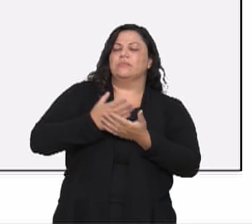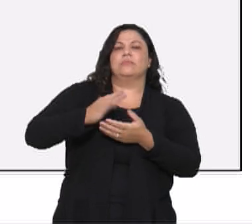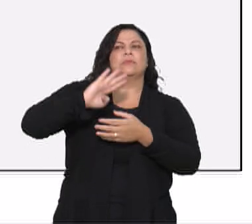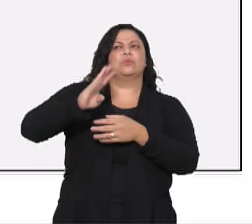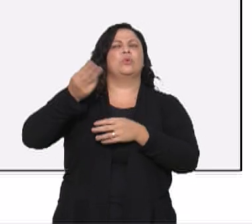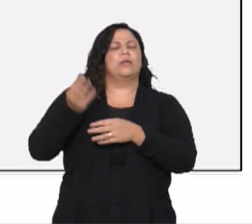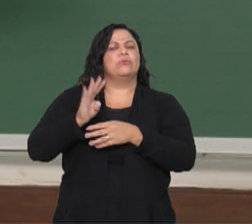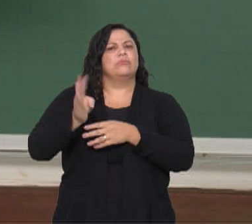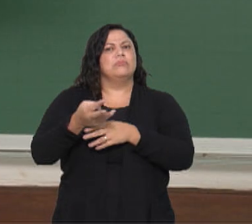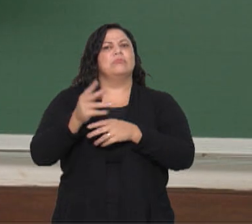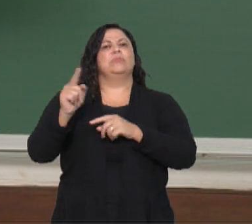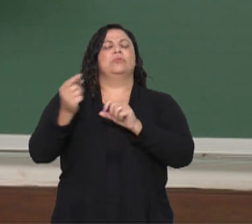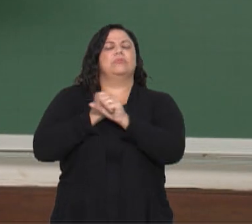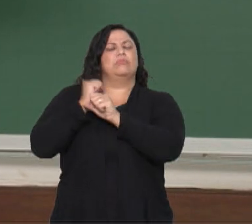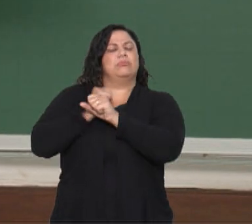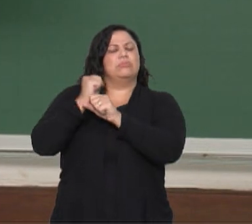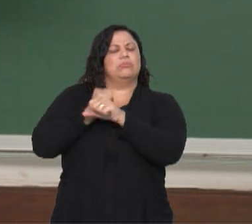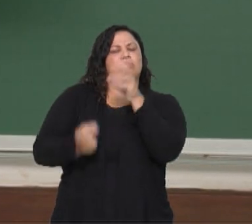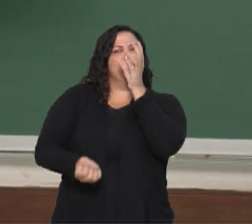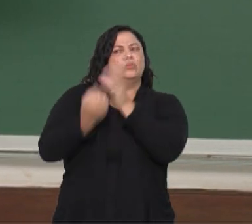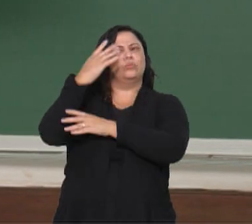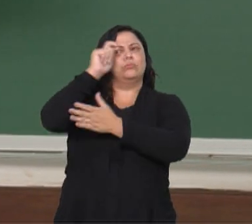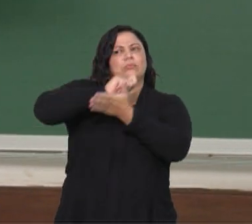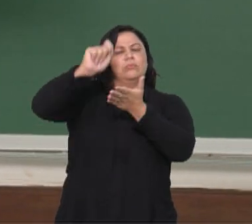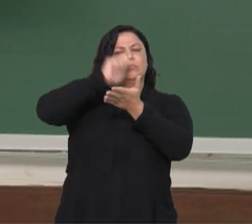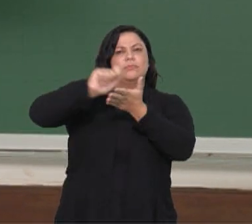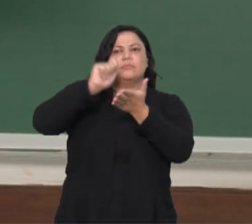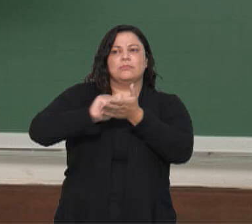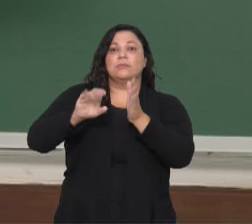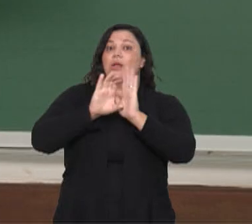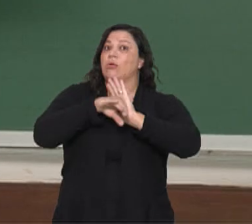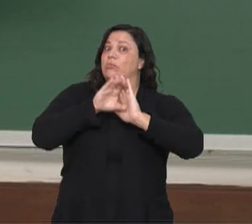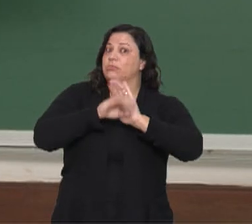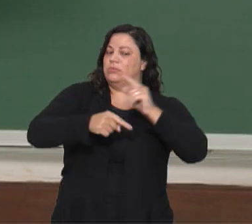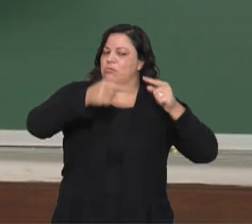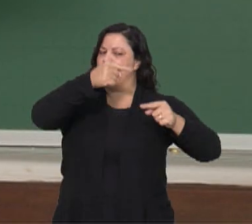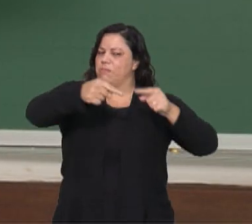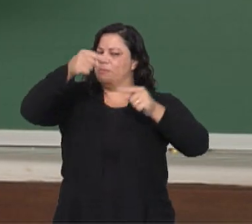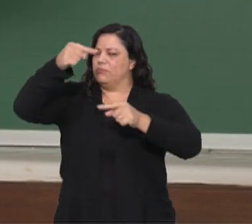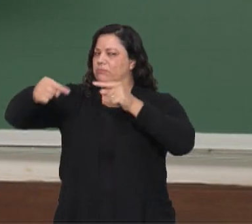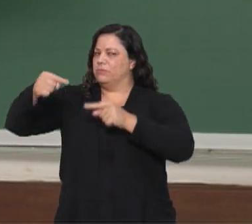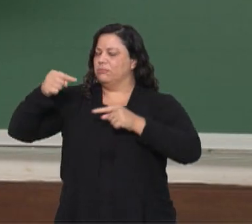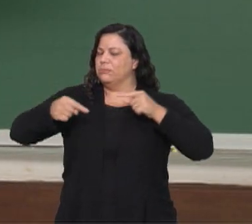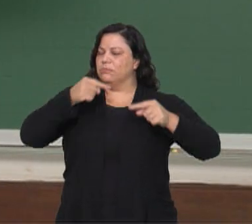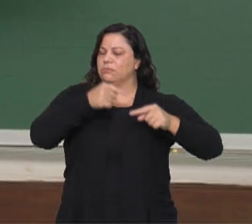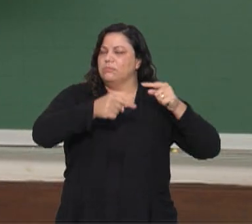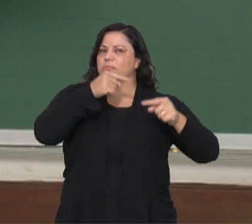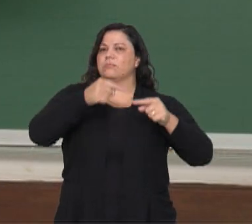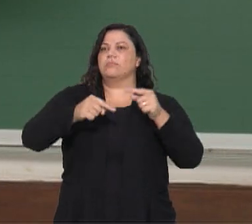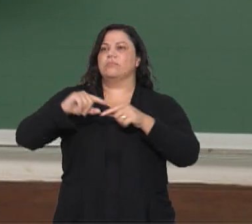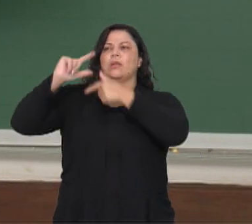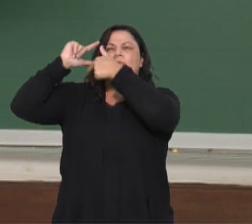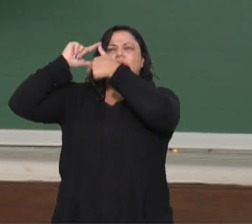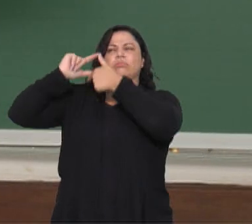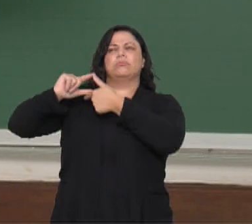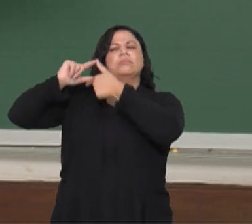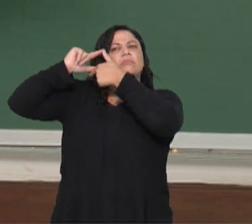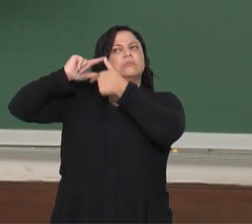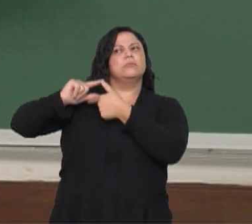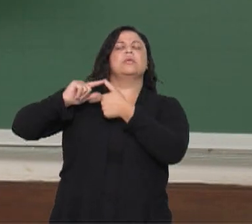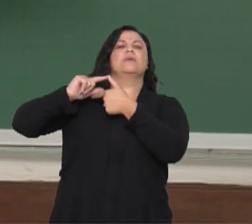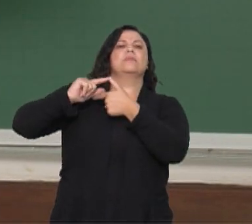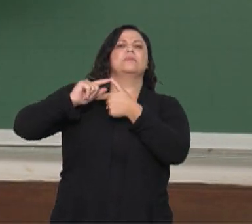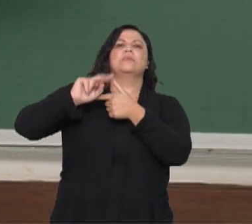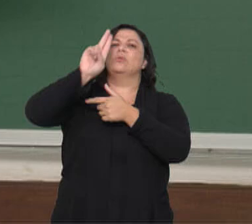com o surgimento da invenção da escrita. É um conceito bem polêmico, nós discutimos sobre essa questão com uma visão tradicional e que usar